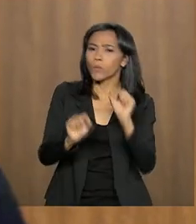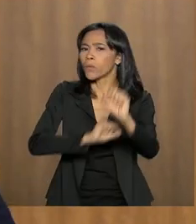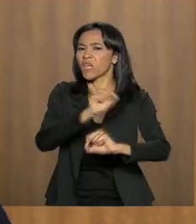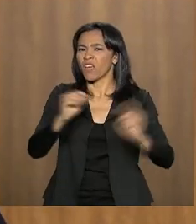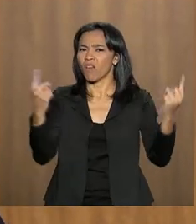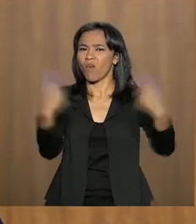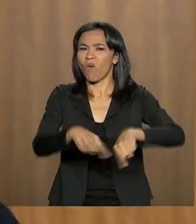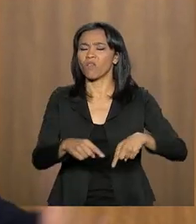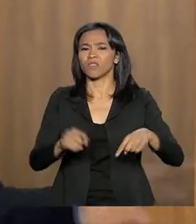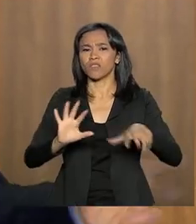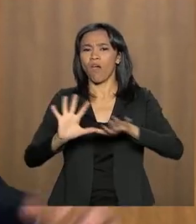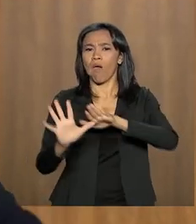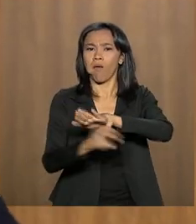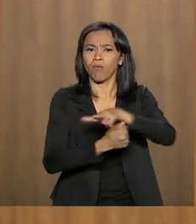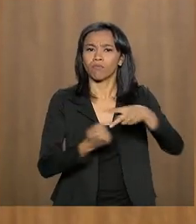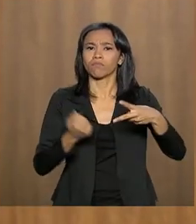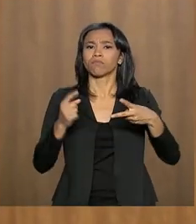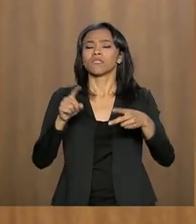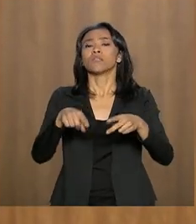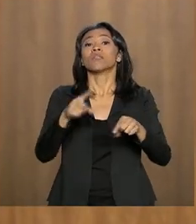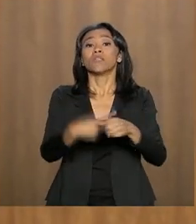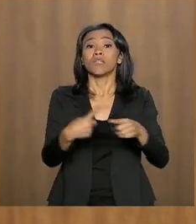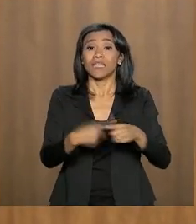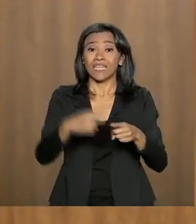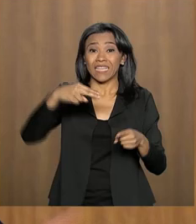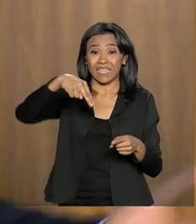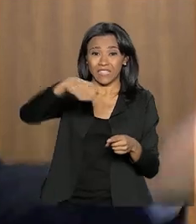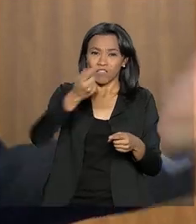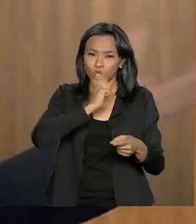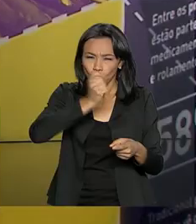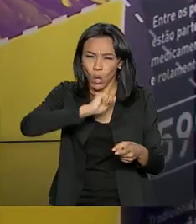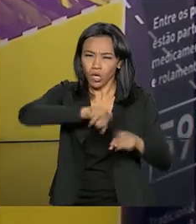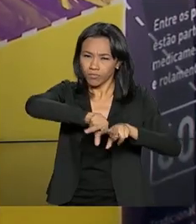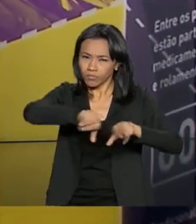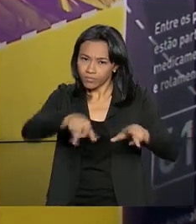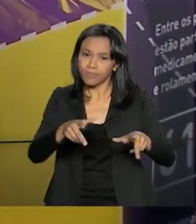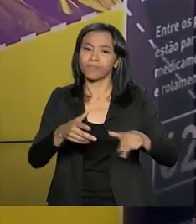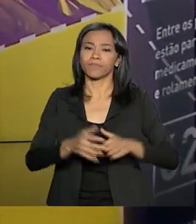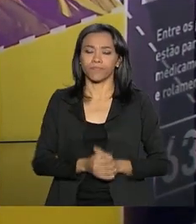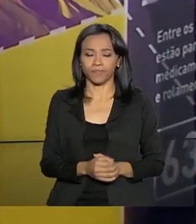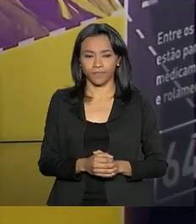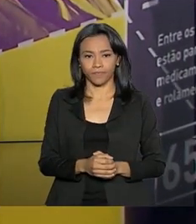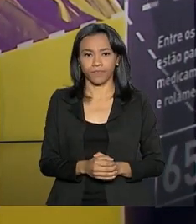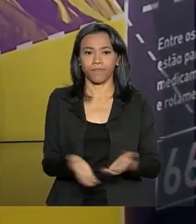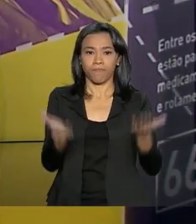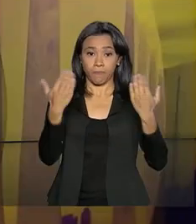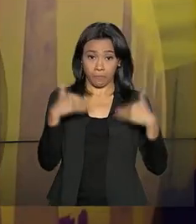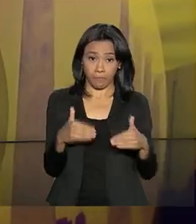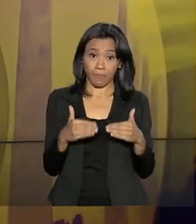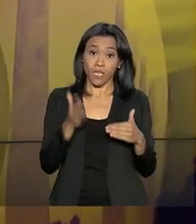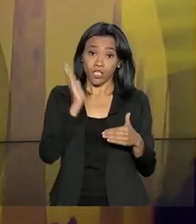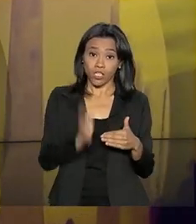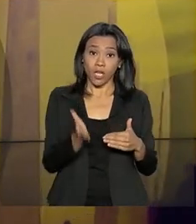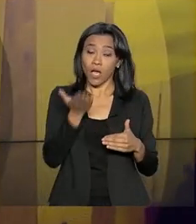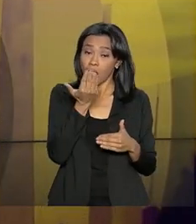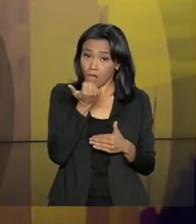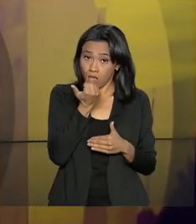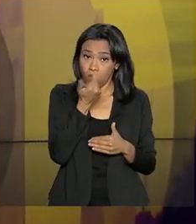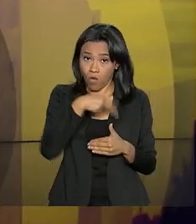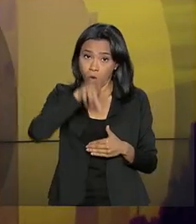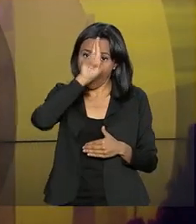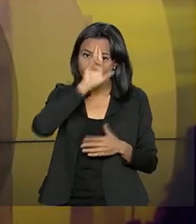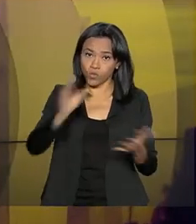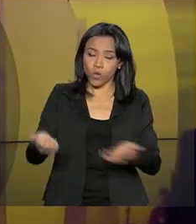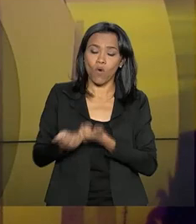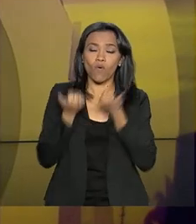narcotráfico e o crime organizado e a lavagem de ativos. Já durante o almoço oferecido